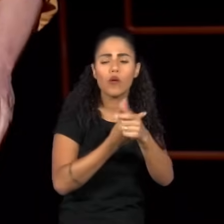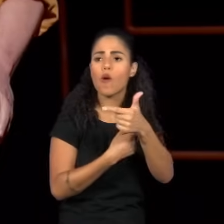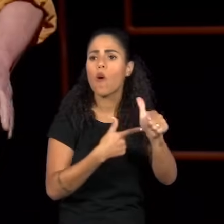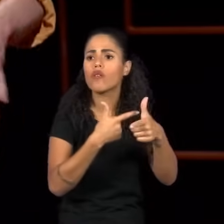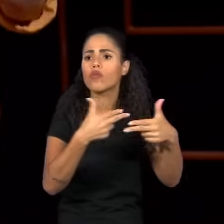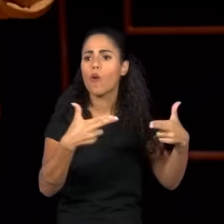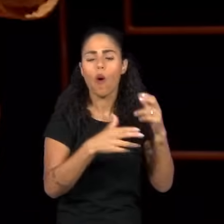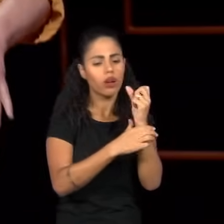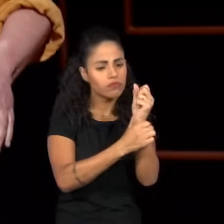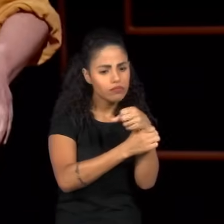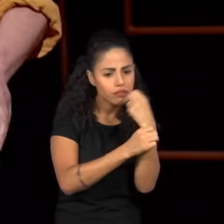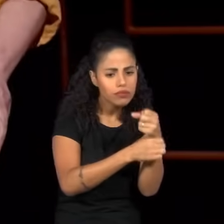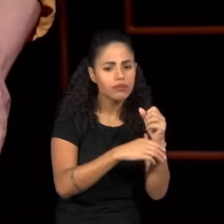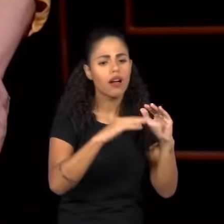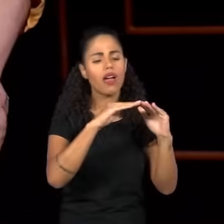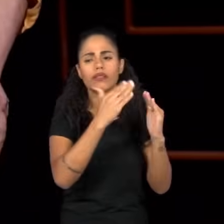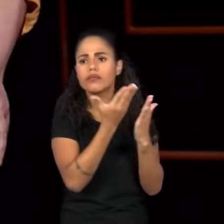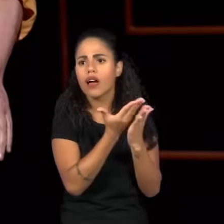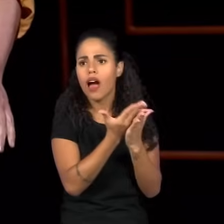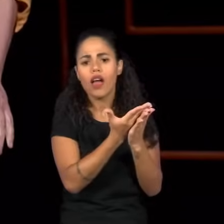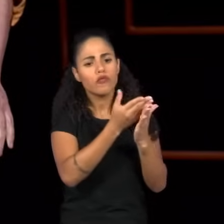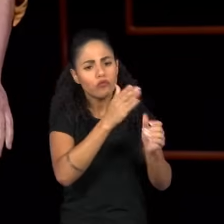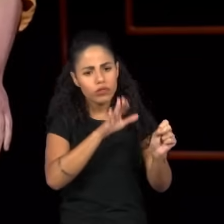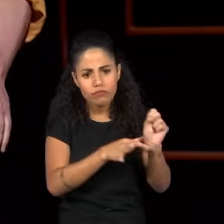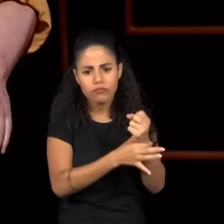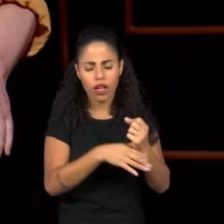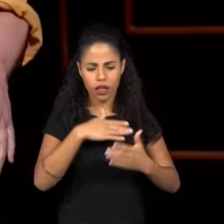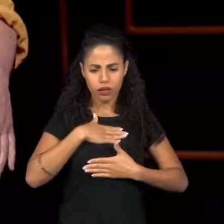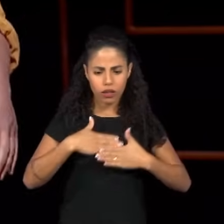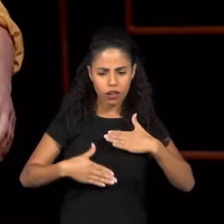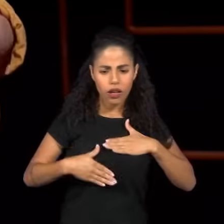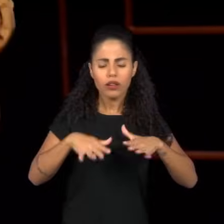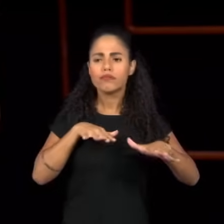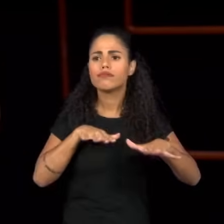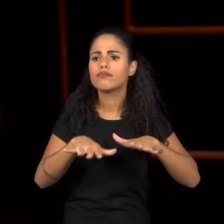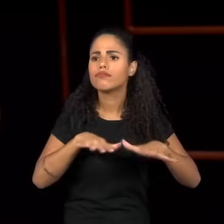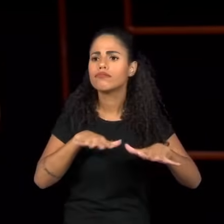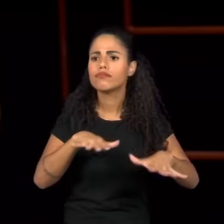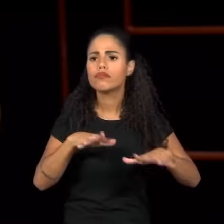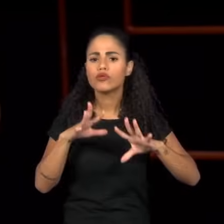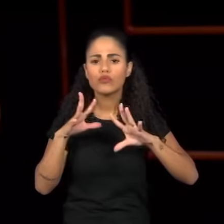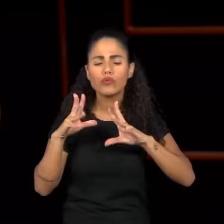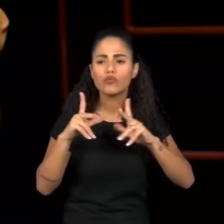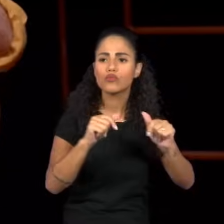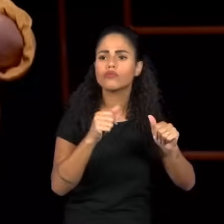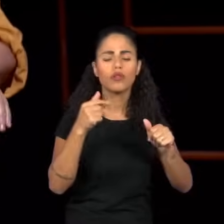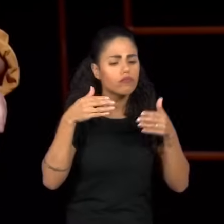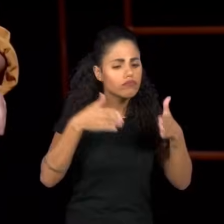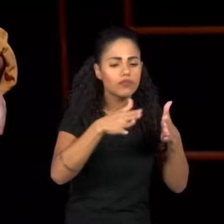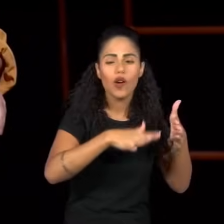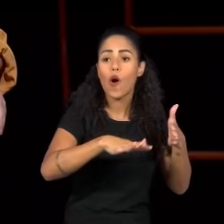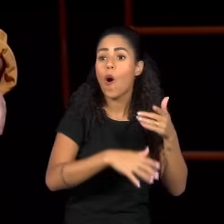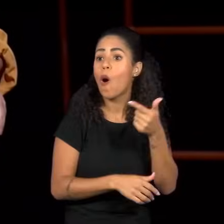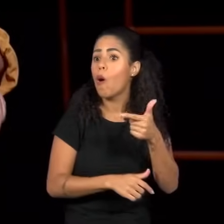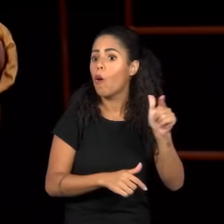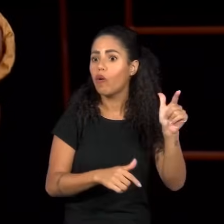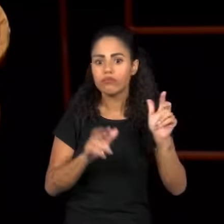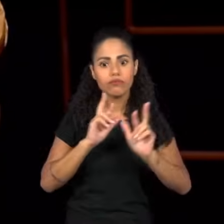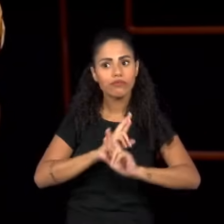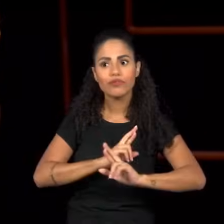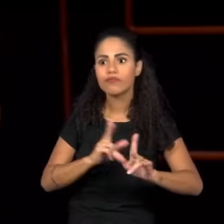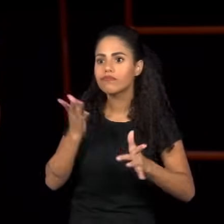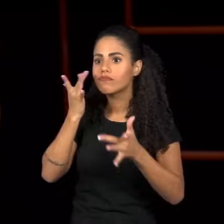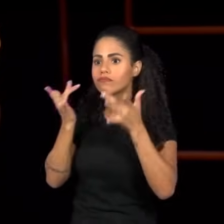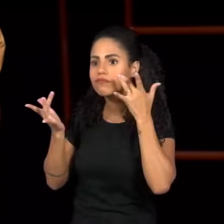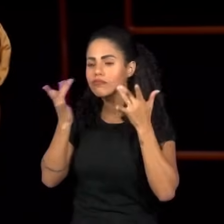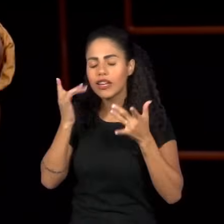de fisioterapia, coordenação motora, enfim, engrenei outro esquema e tinha prazer